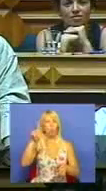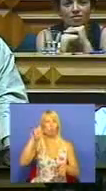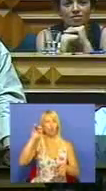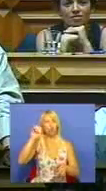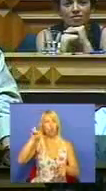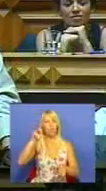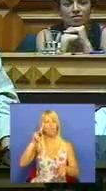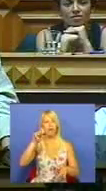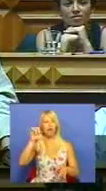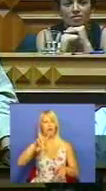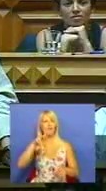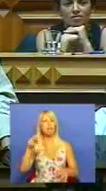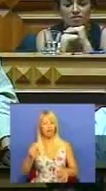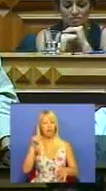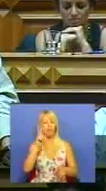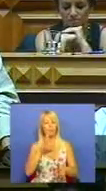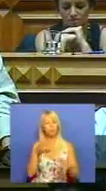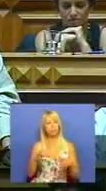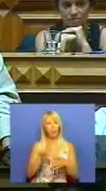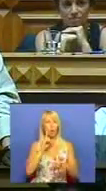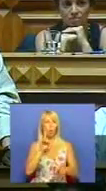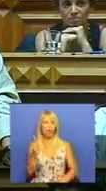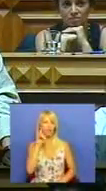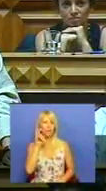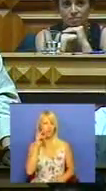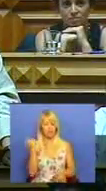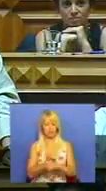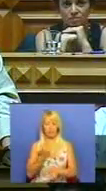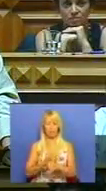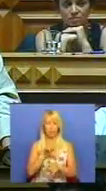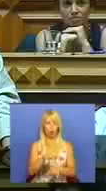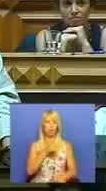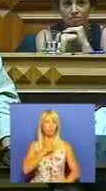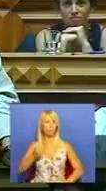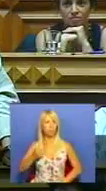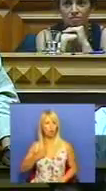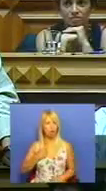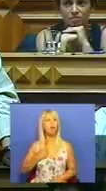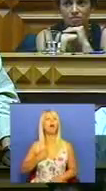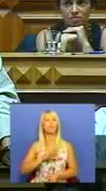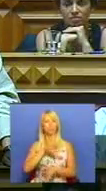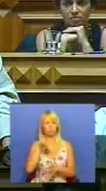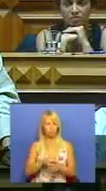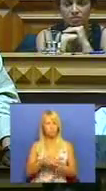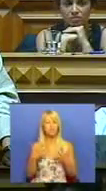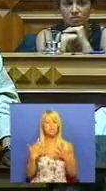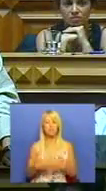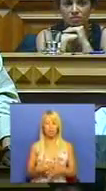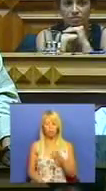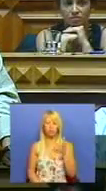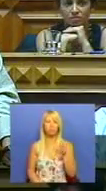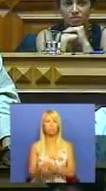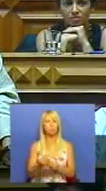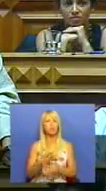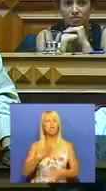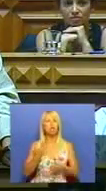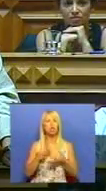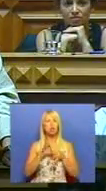no comité de defesa dos Operários da Polónia foi Sindicalista e fundador do